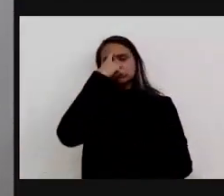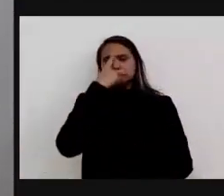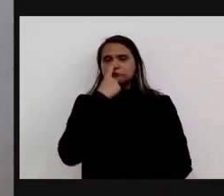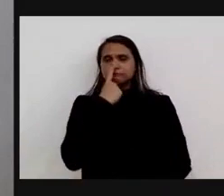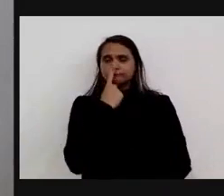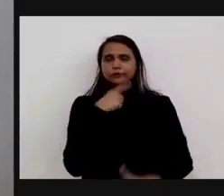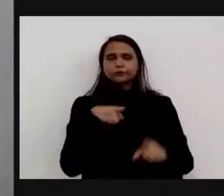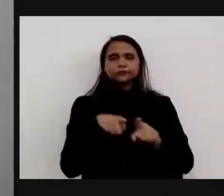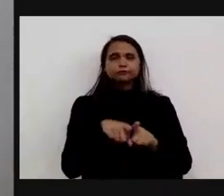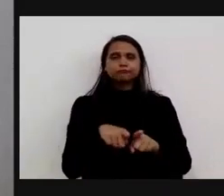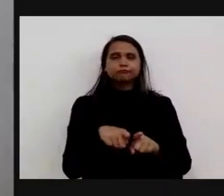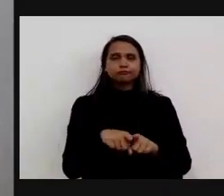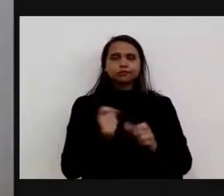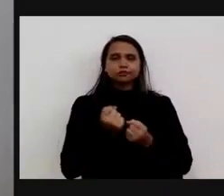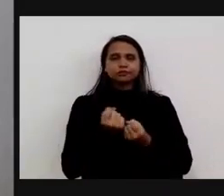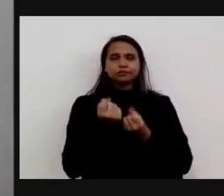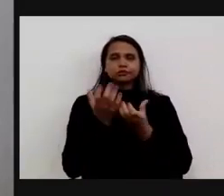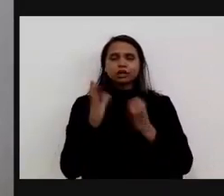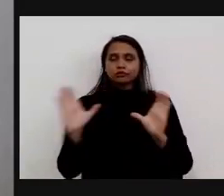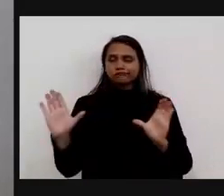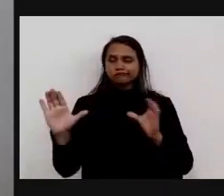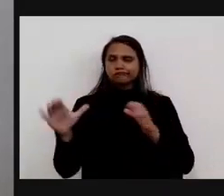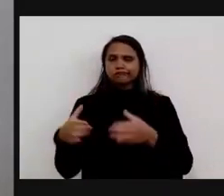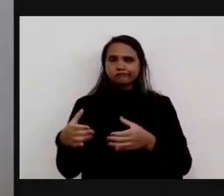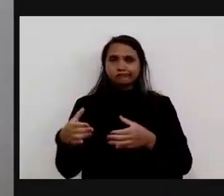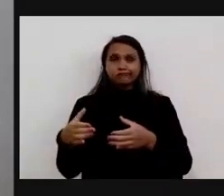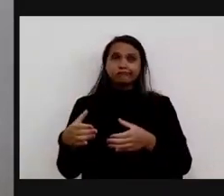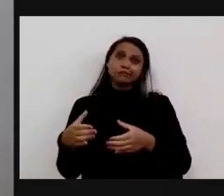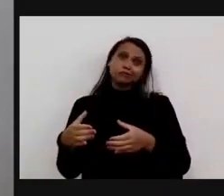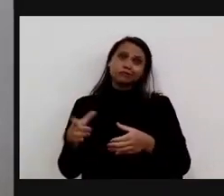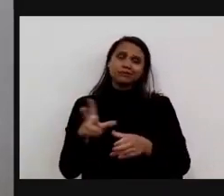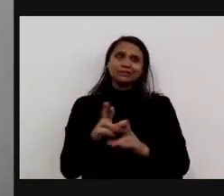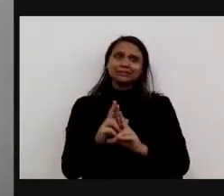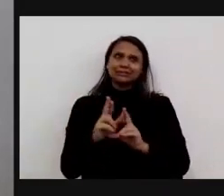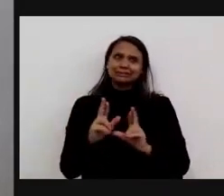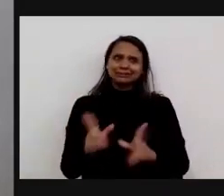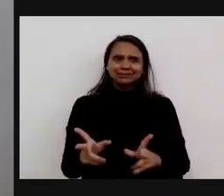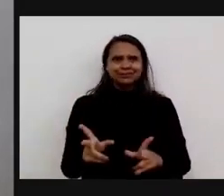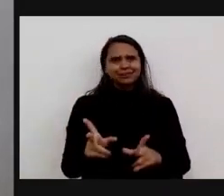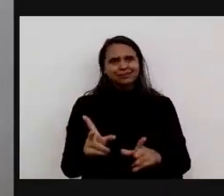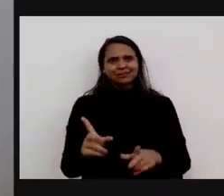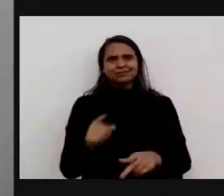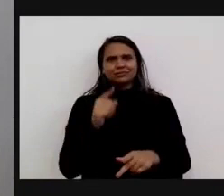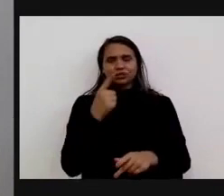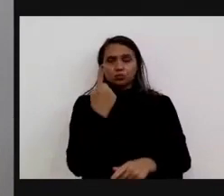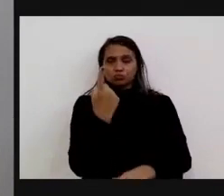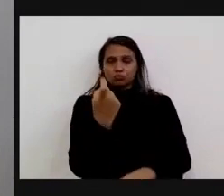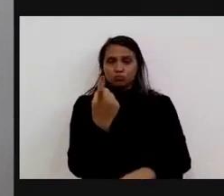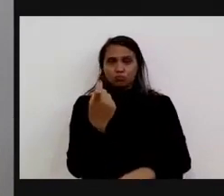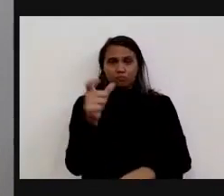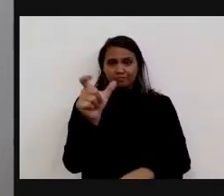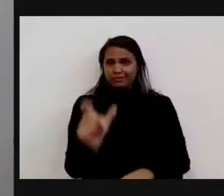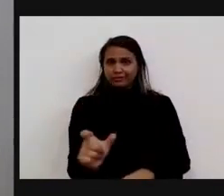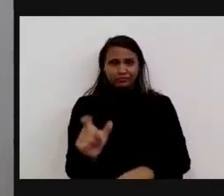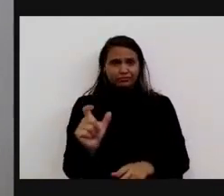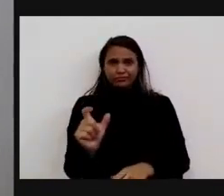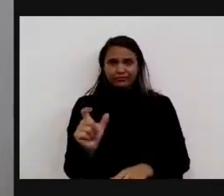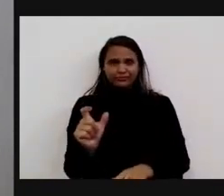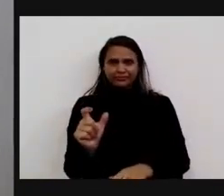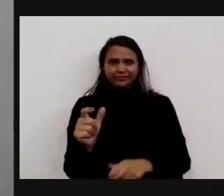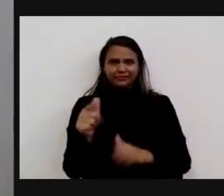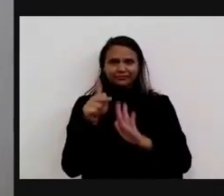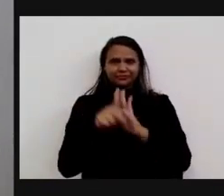coletivas então assim dificilmente você vai ter uma única pessoa num projeto é um grupo E aí você tem que ter diferentes